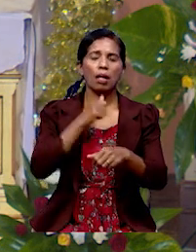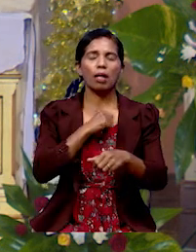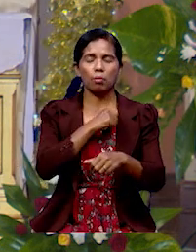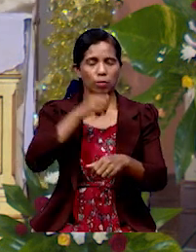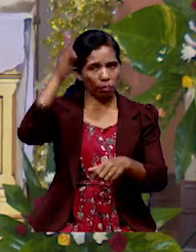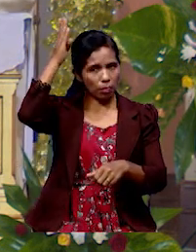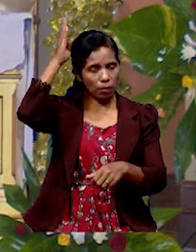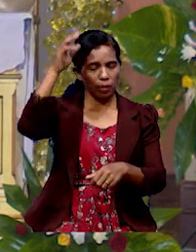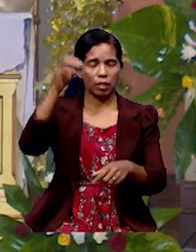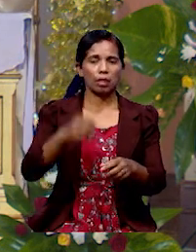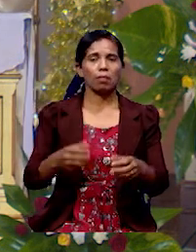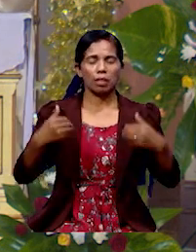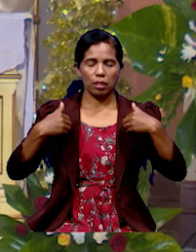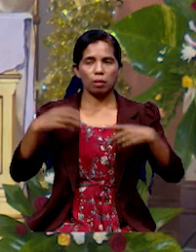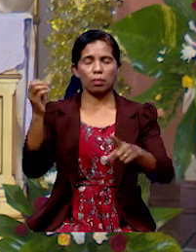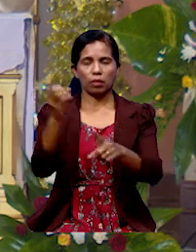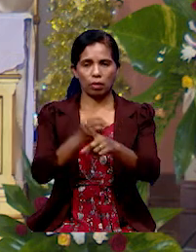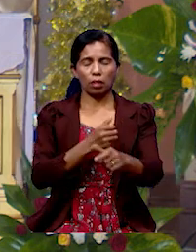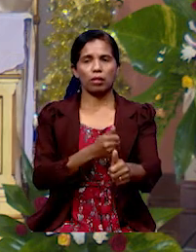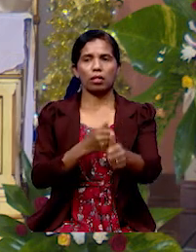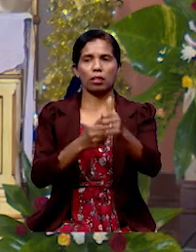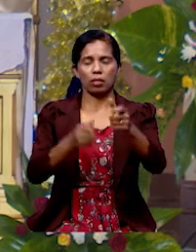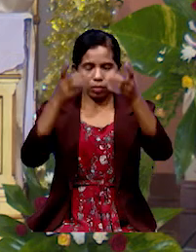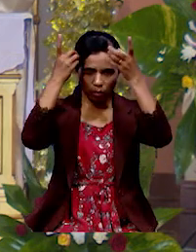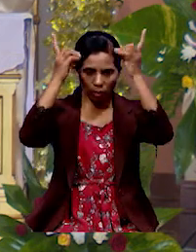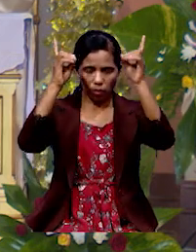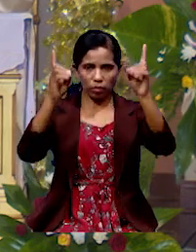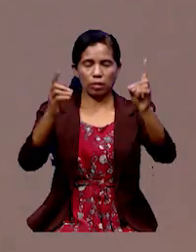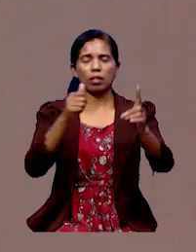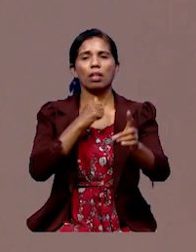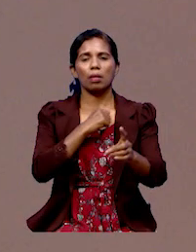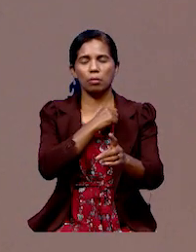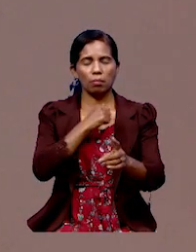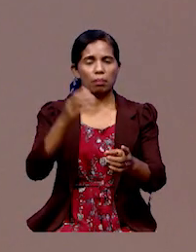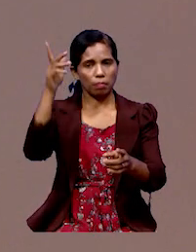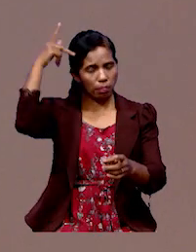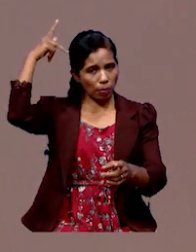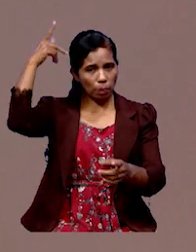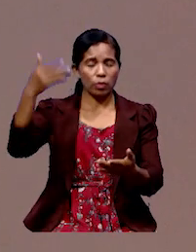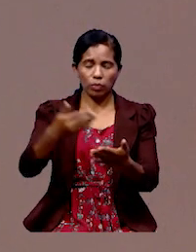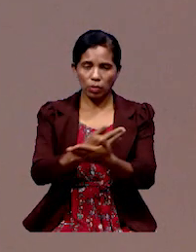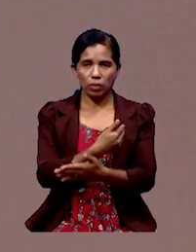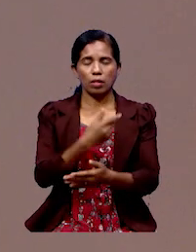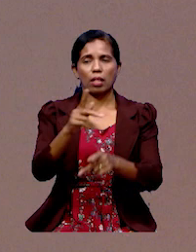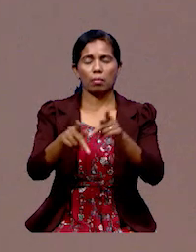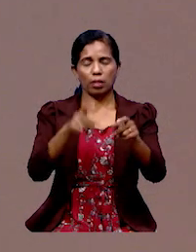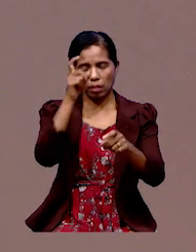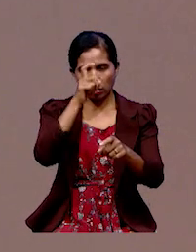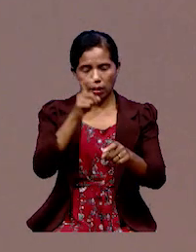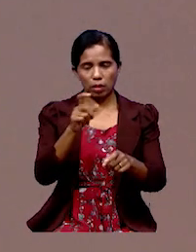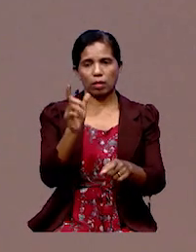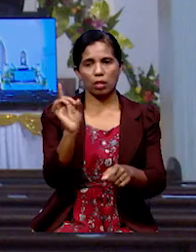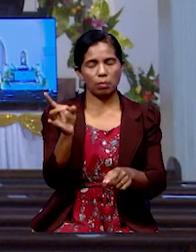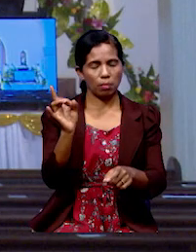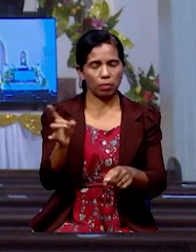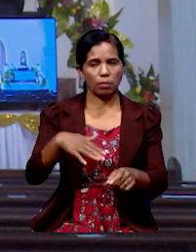ia oportunidade atutuir conclave hodi decidi Papa Fon enquanto Cardeal nebe hoidade Walunulu Baleteng la